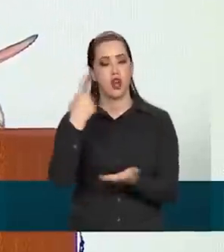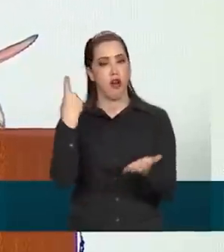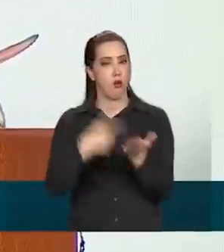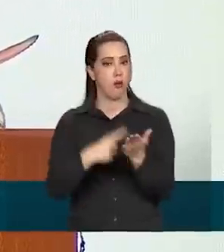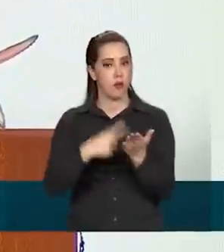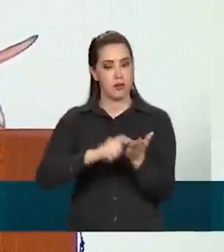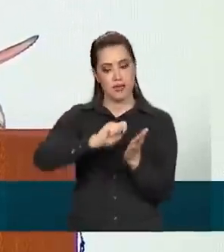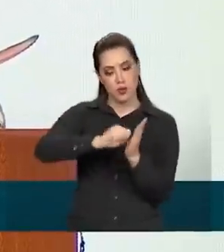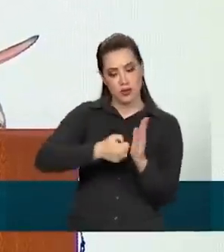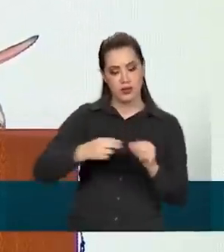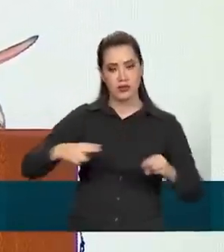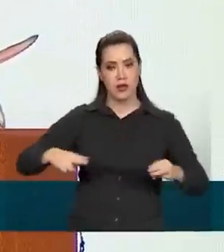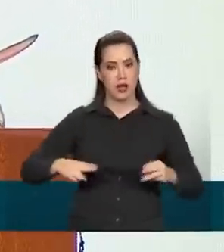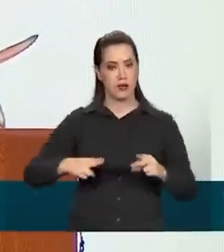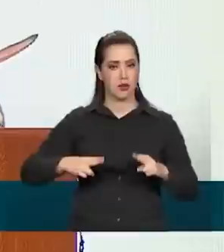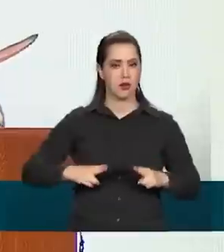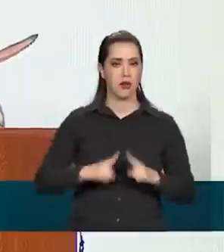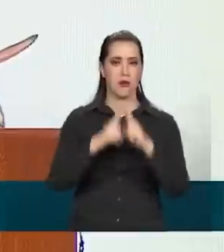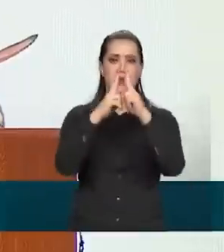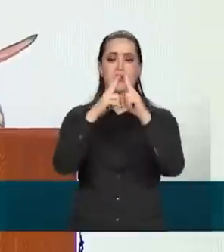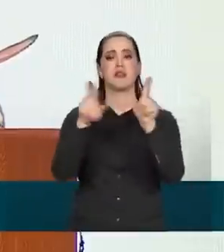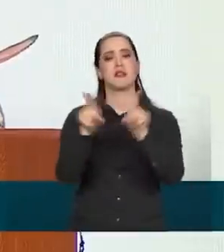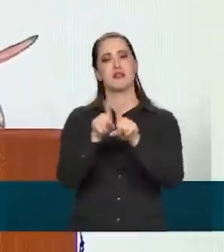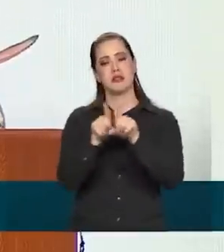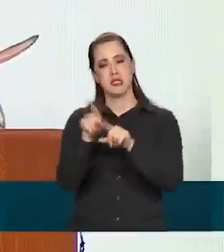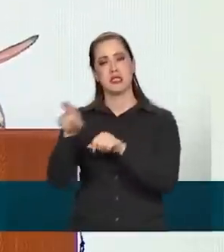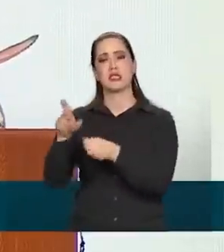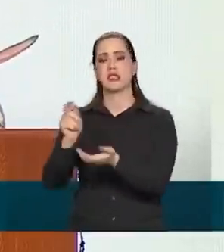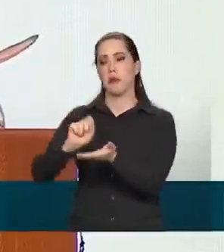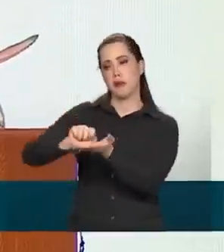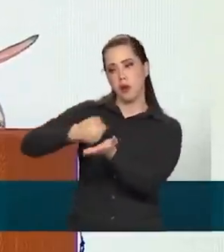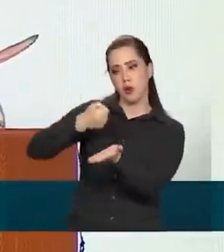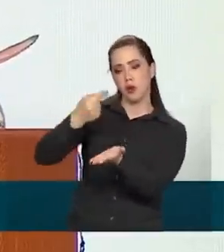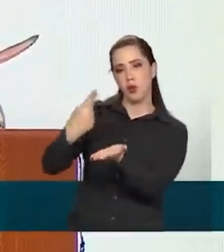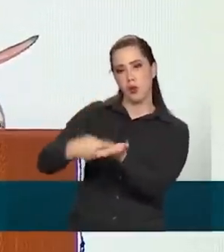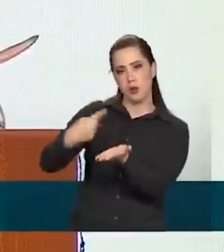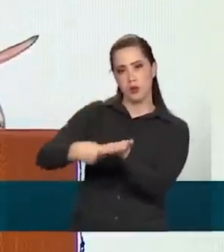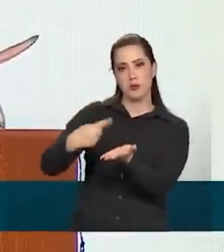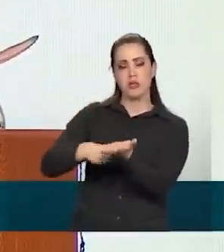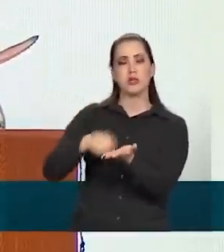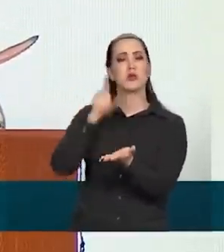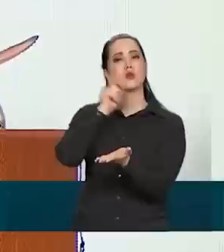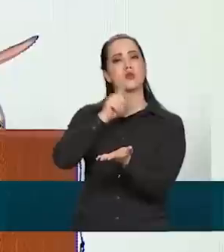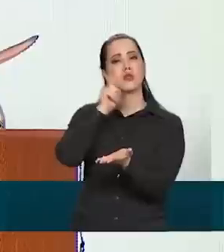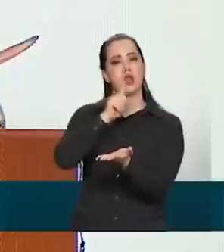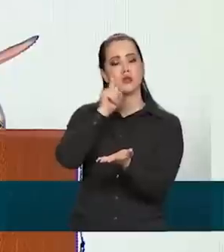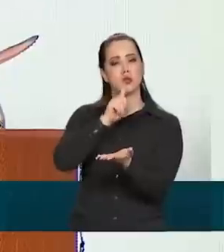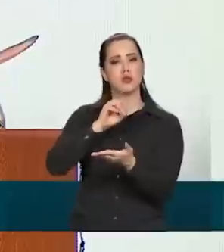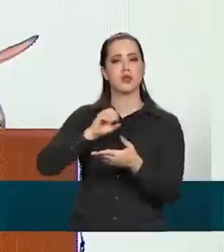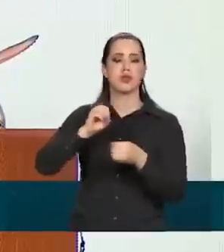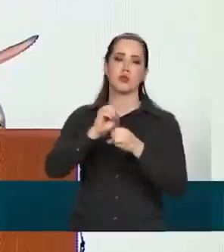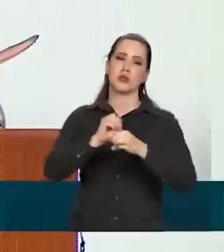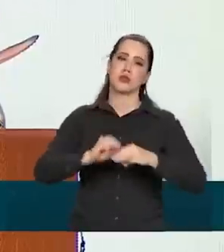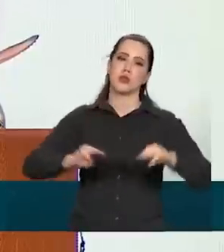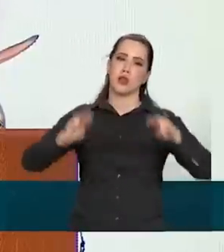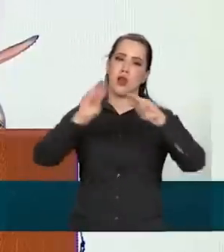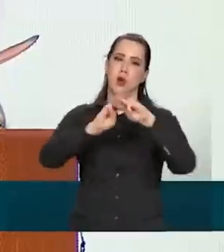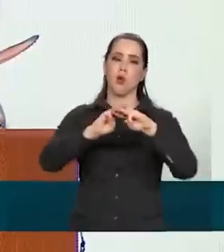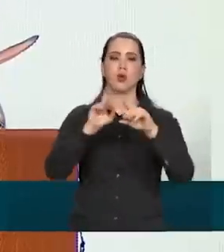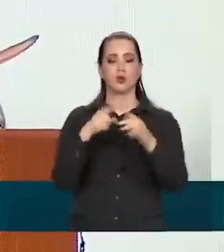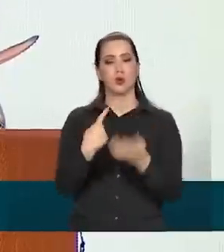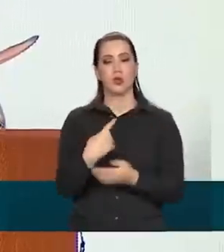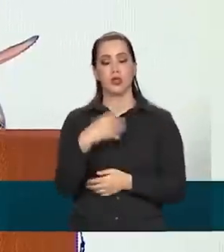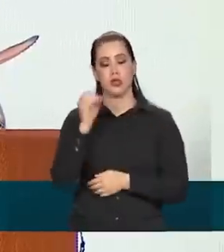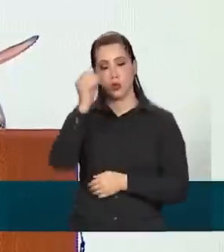Paris e na Declaração de Nova York para florestas tropicais das Nações Unidas, que o conhecimento